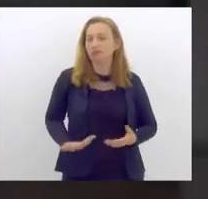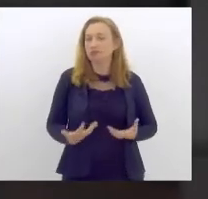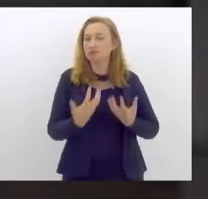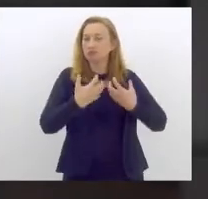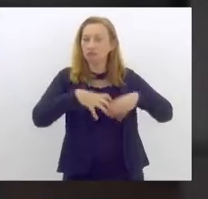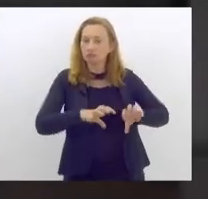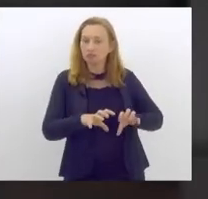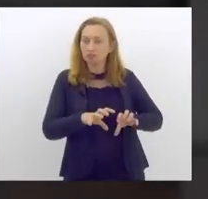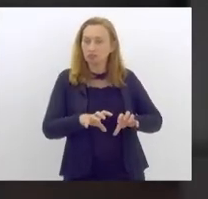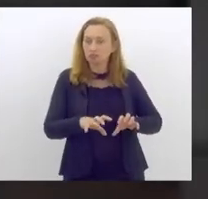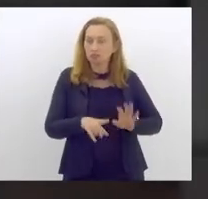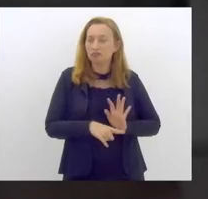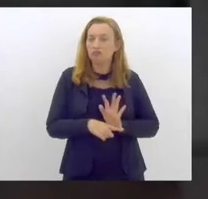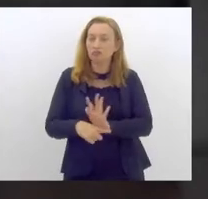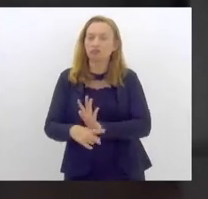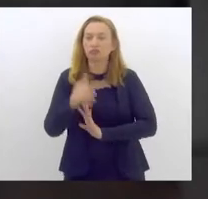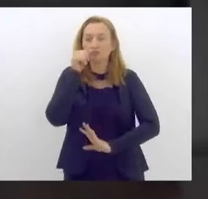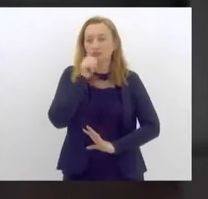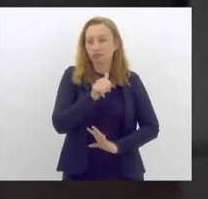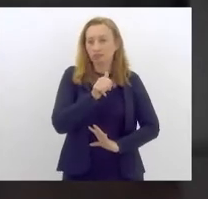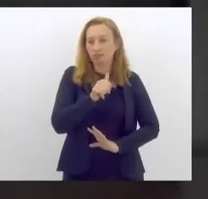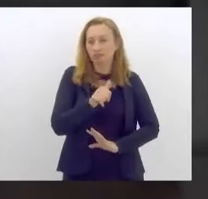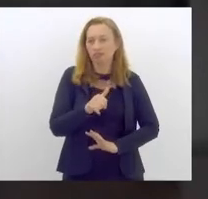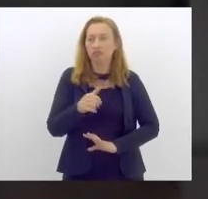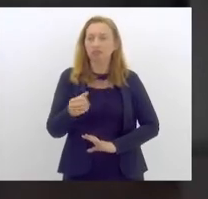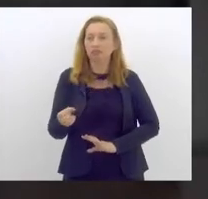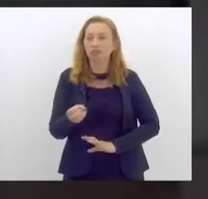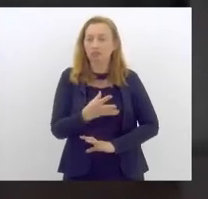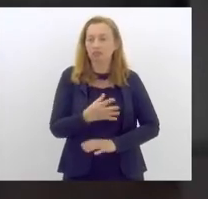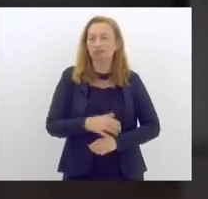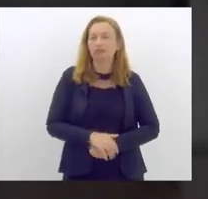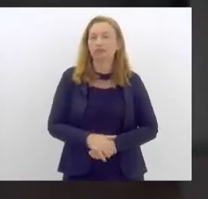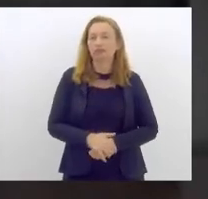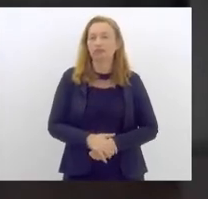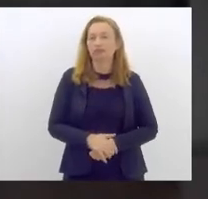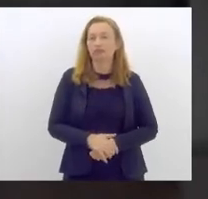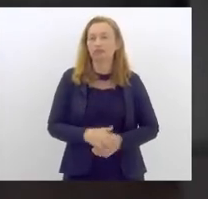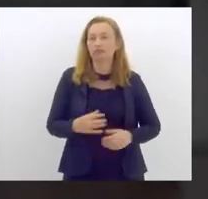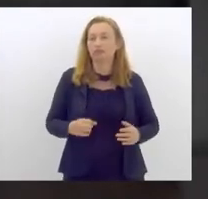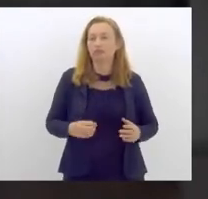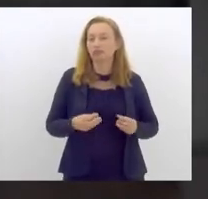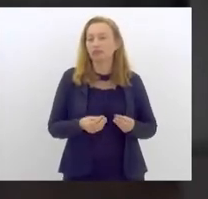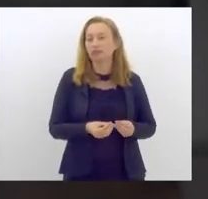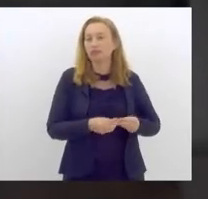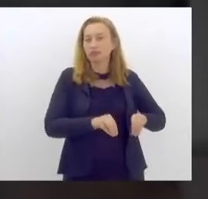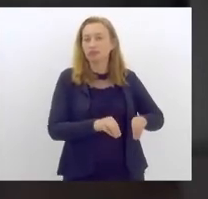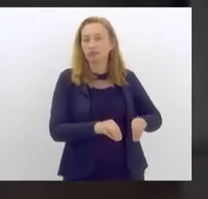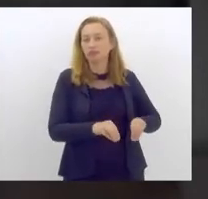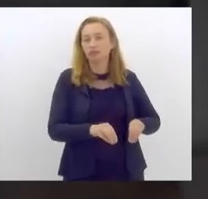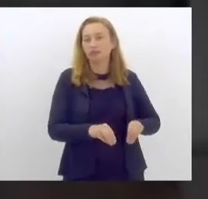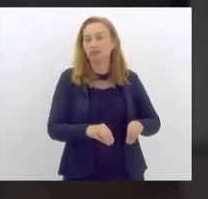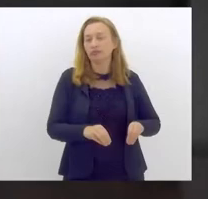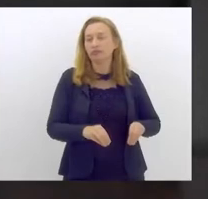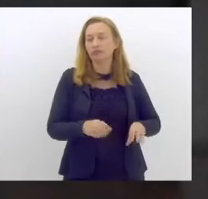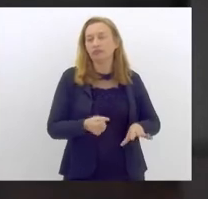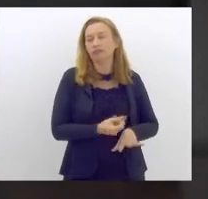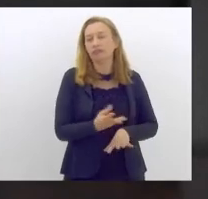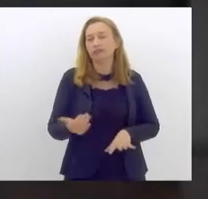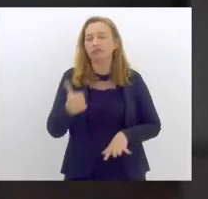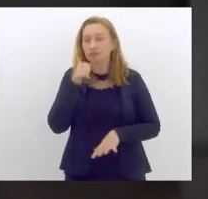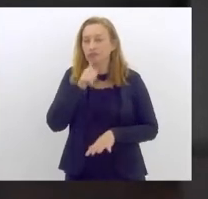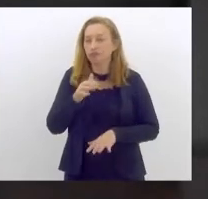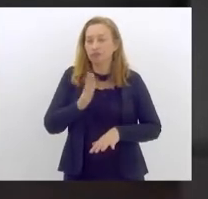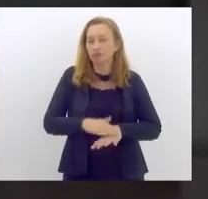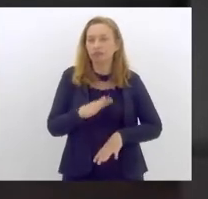fazer o atendimento das mulheres mais recente porque isso impacta em um quantitativo de mulheres maior